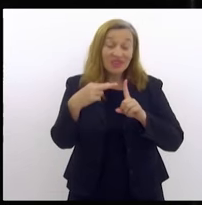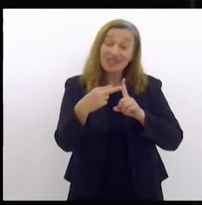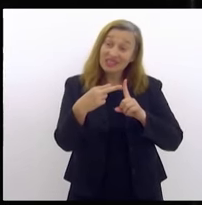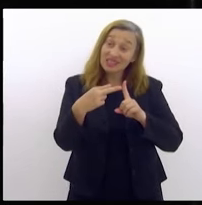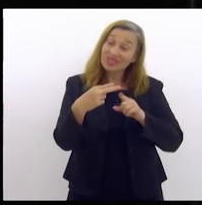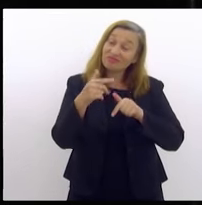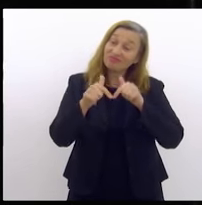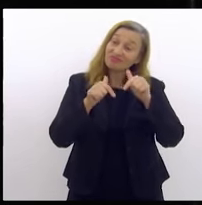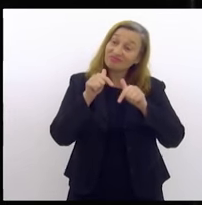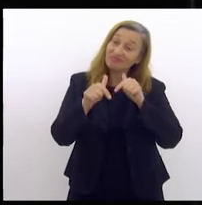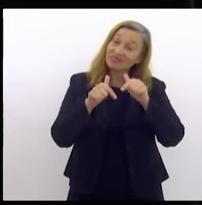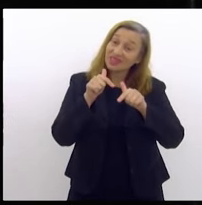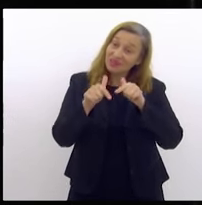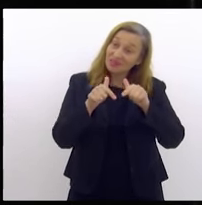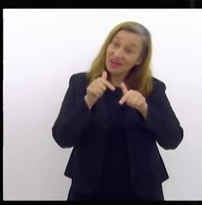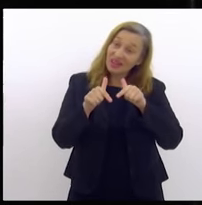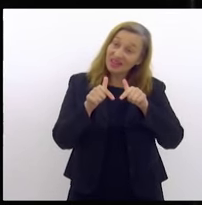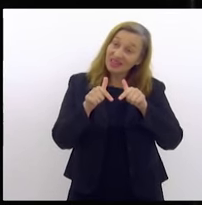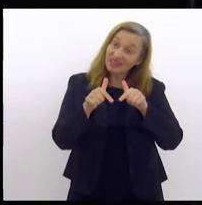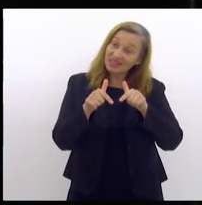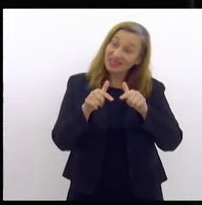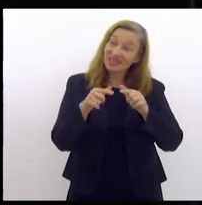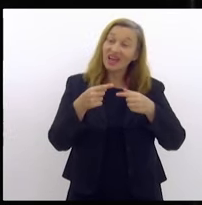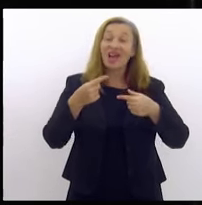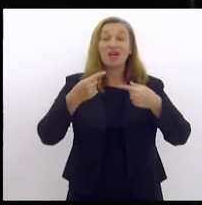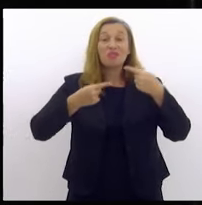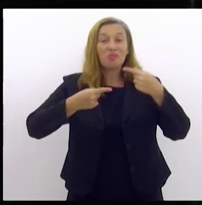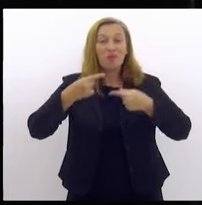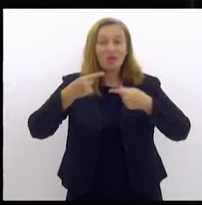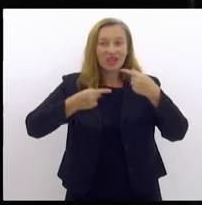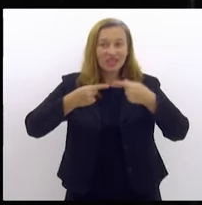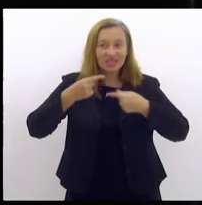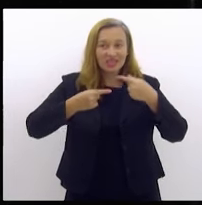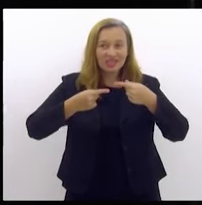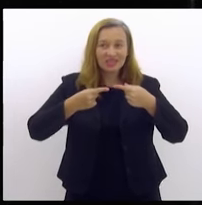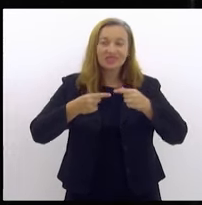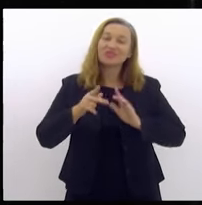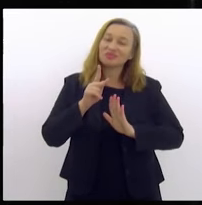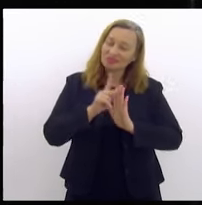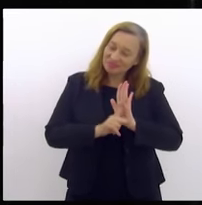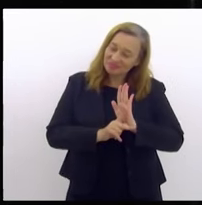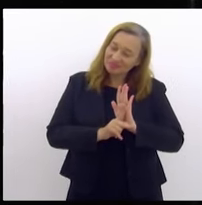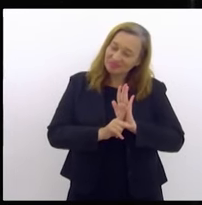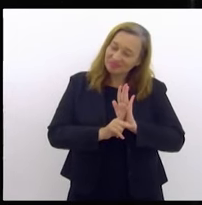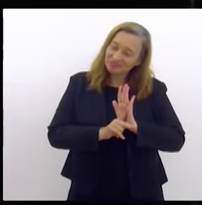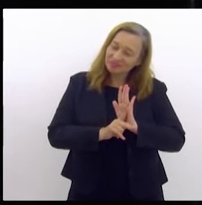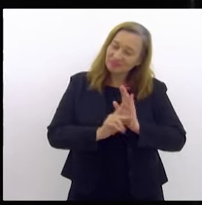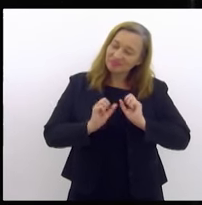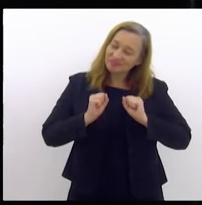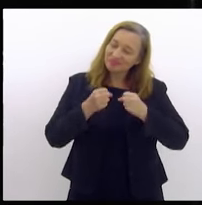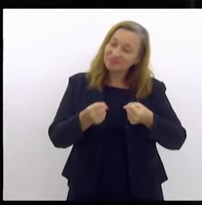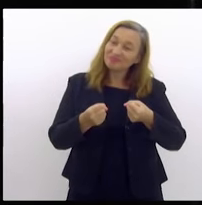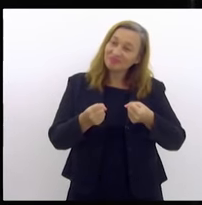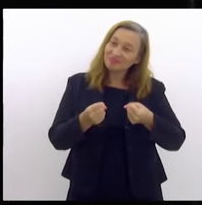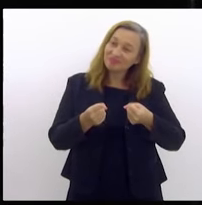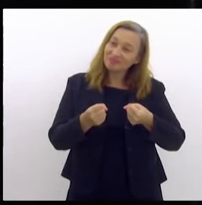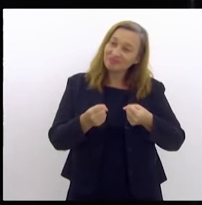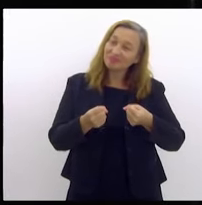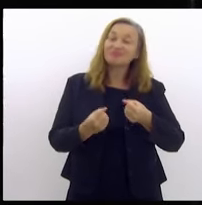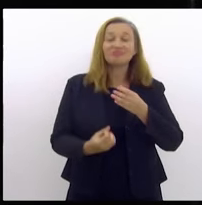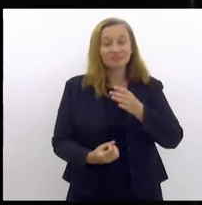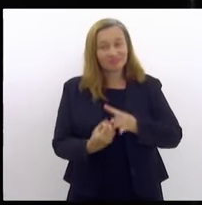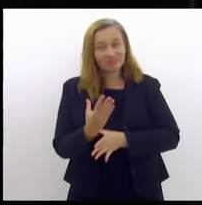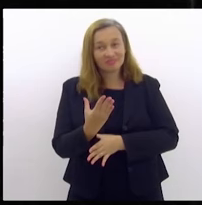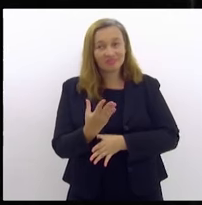seu trabalho, tenha a sua política nos projetos que são de defender e de